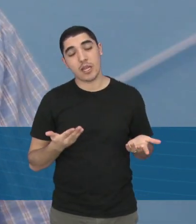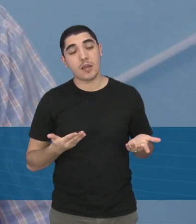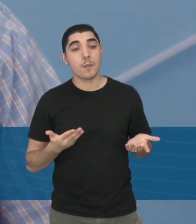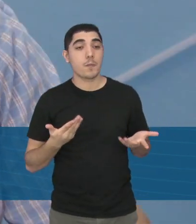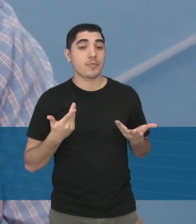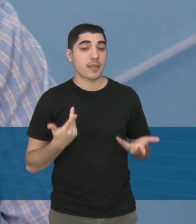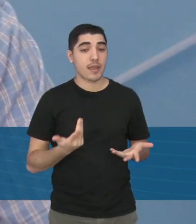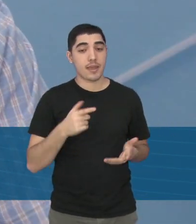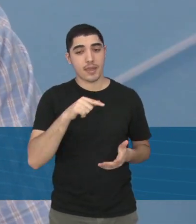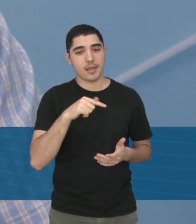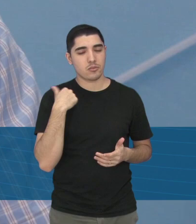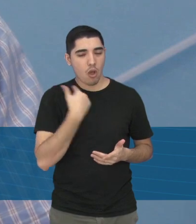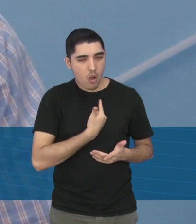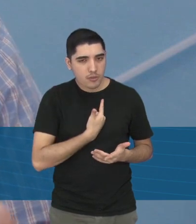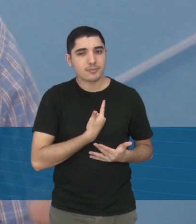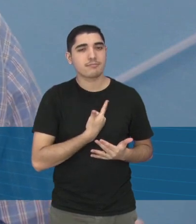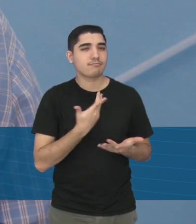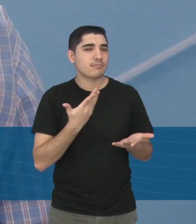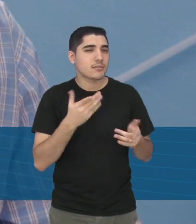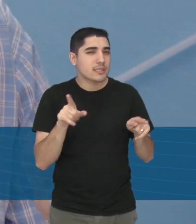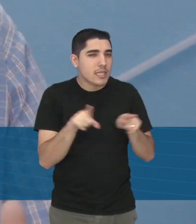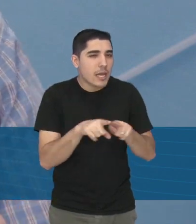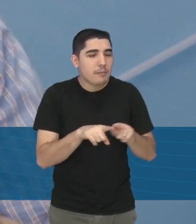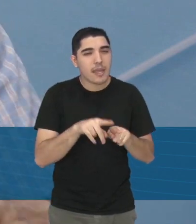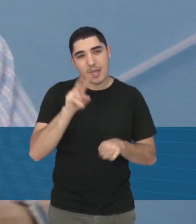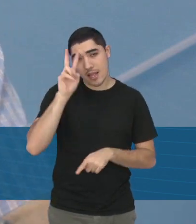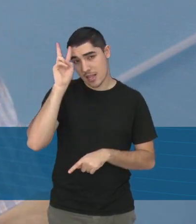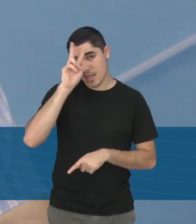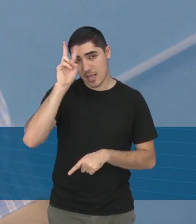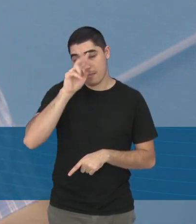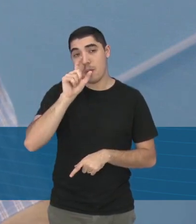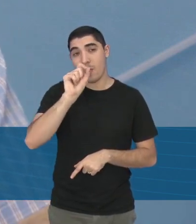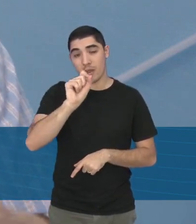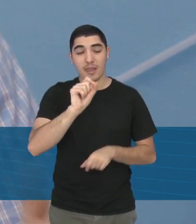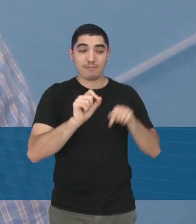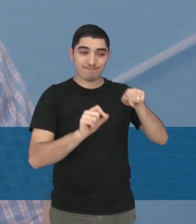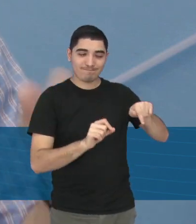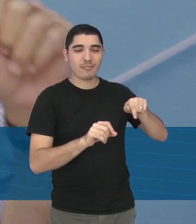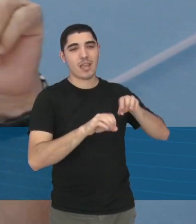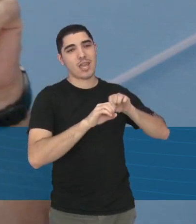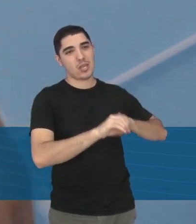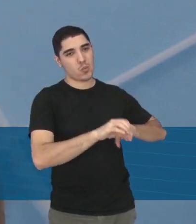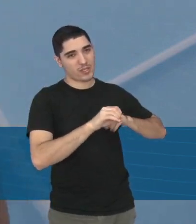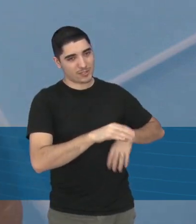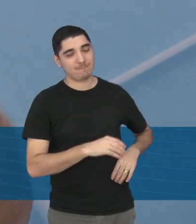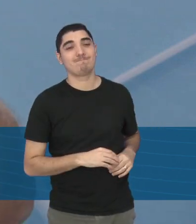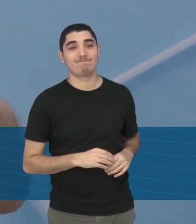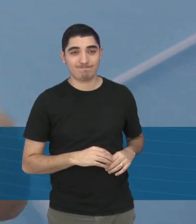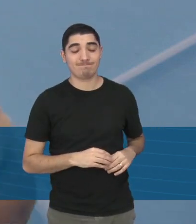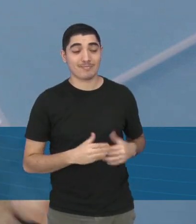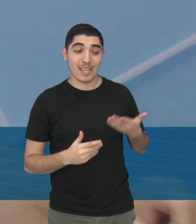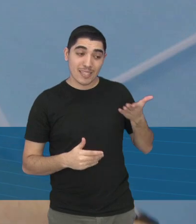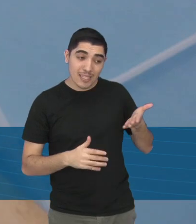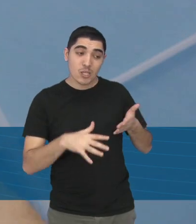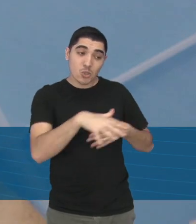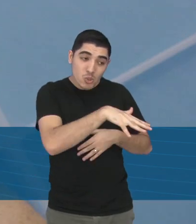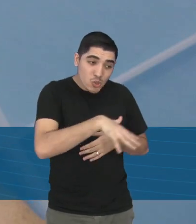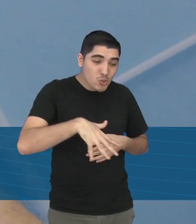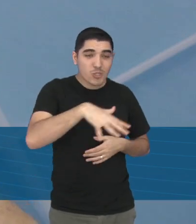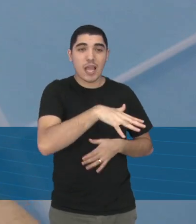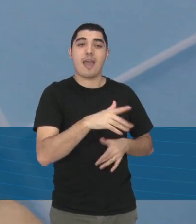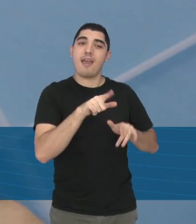gente falando dessa maneira, a gente cai novamente naquele conceito da educação. Tudo isso vem do processo